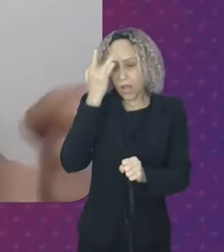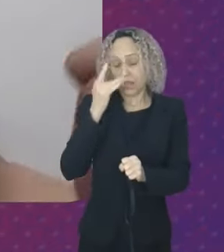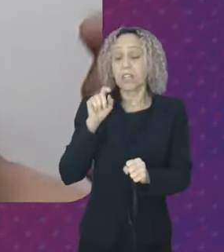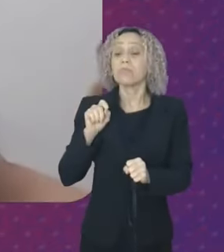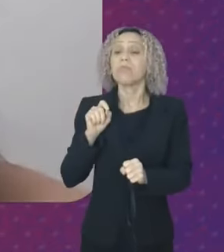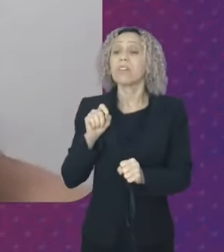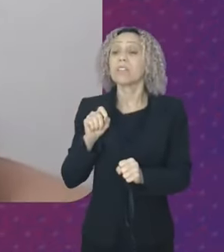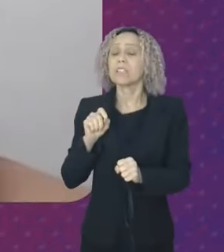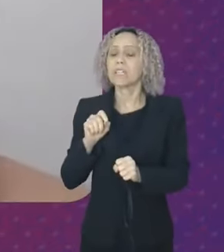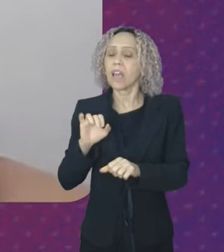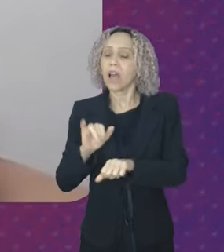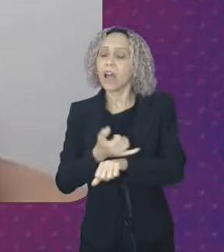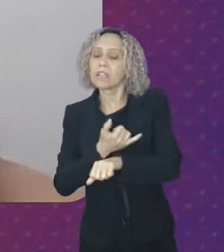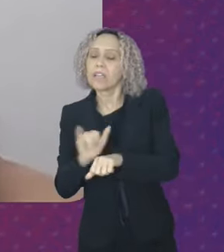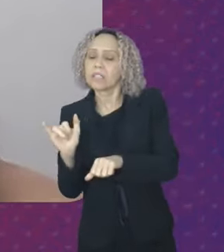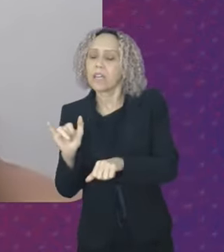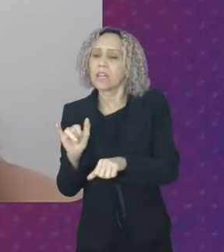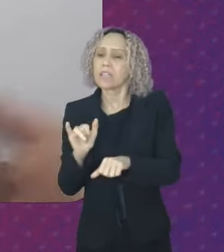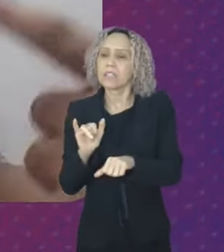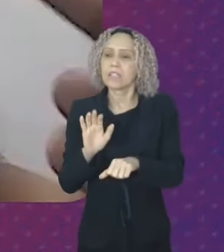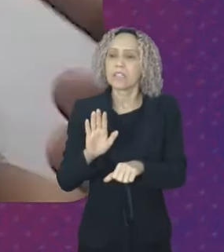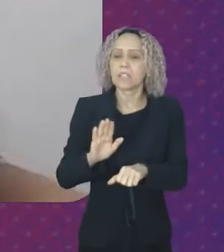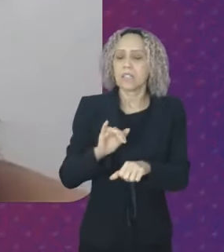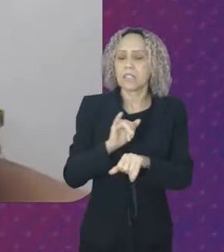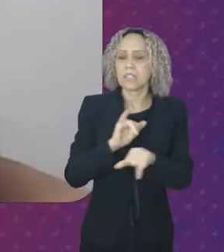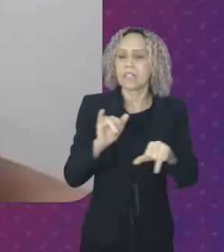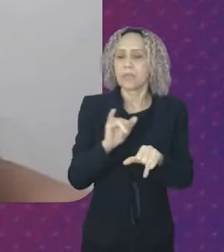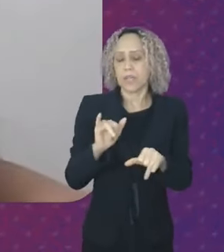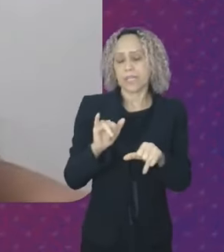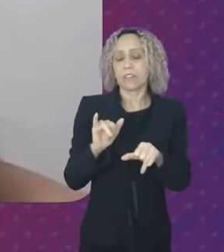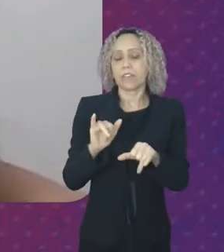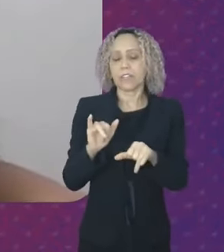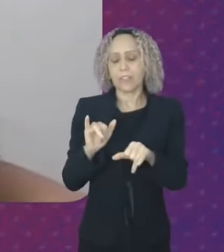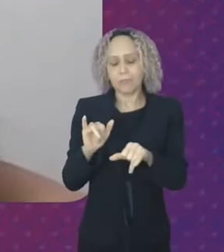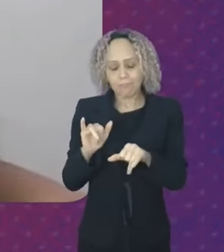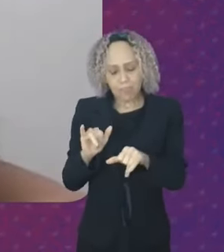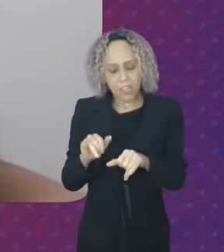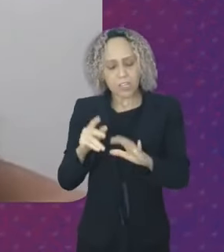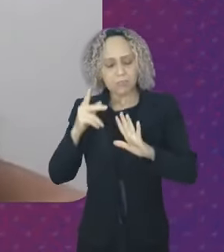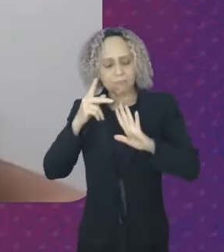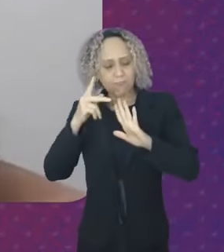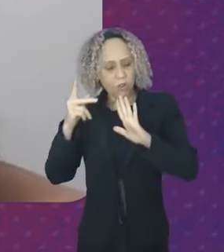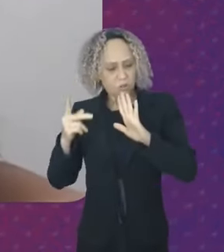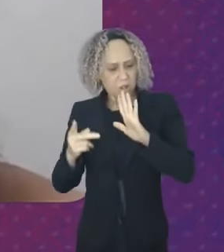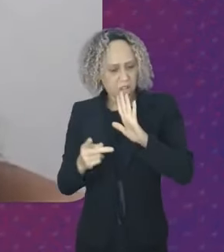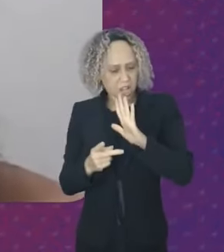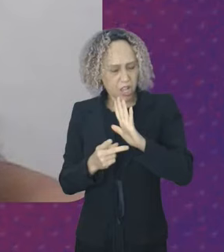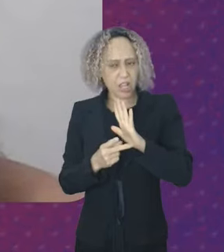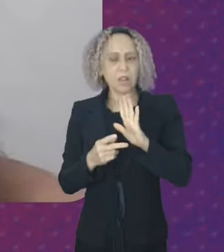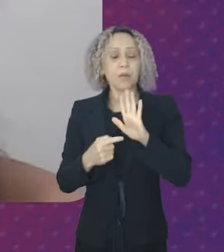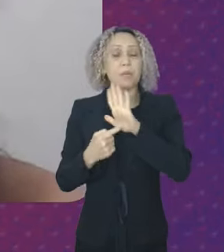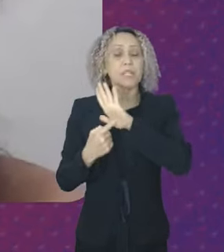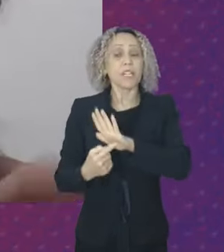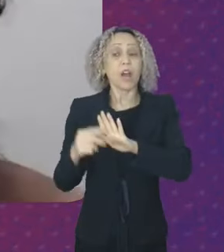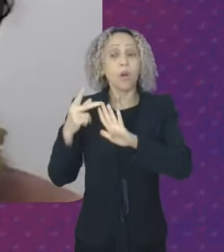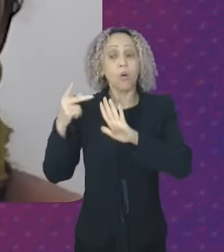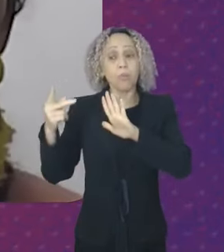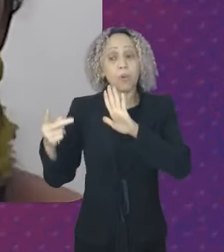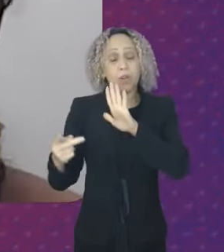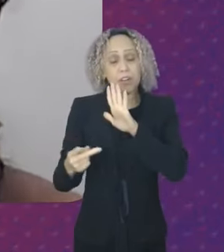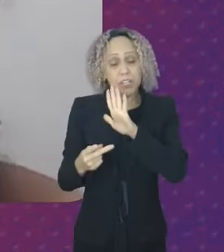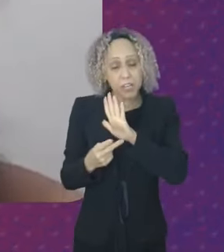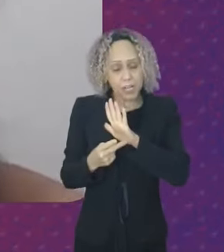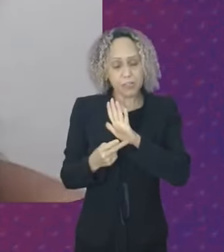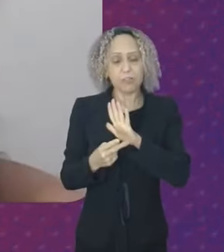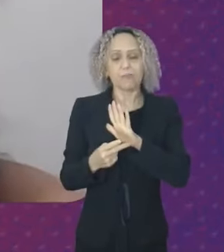Lula, né? Ele vinha fazendo a defesa do projeto político do Partido dos Trabalhadores e Trabalhadoras, e